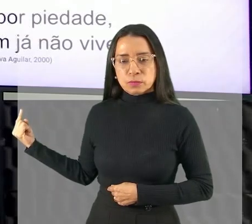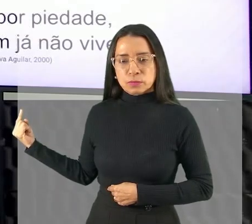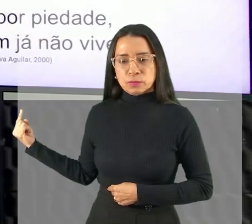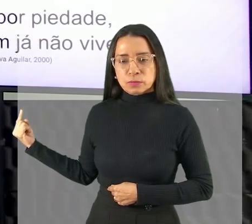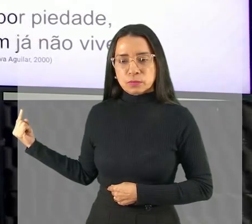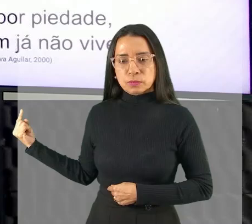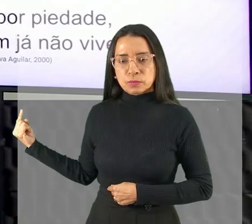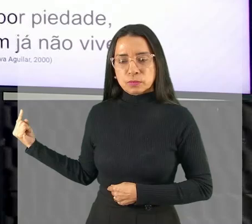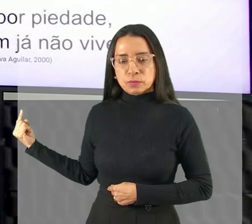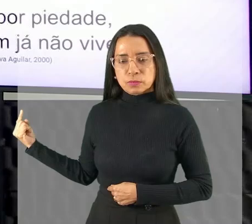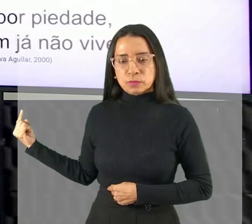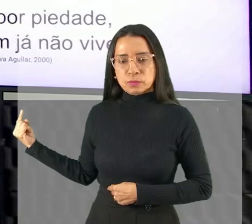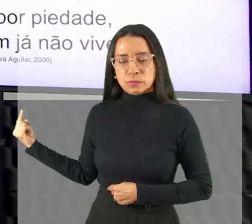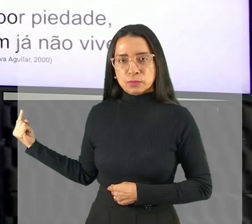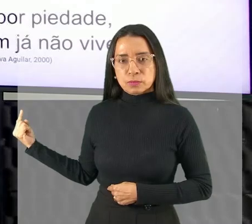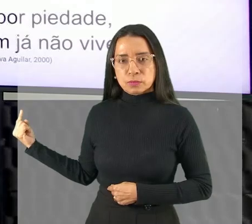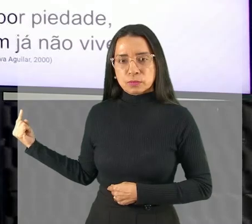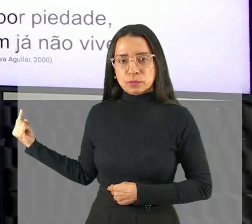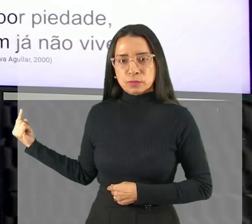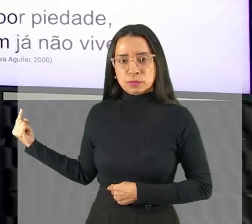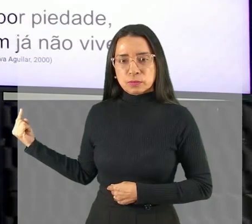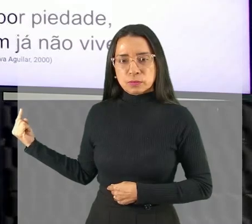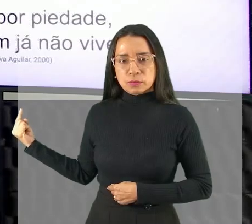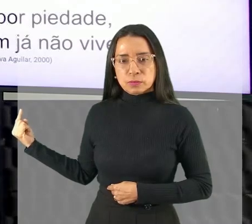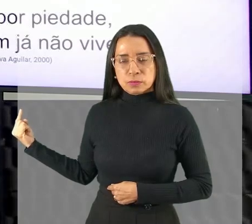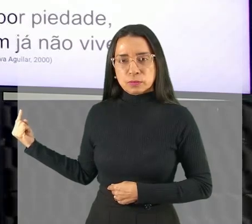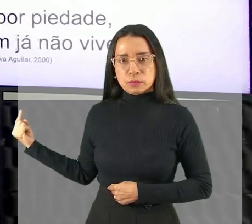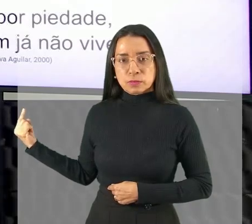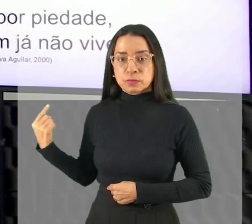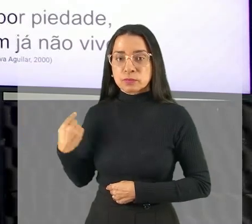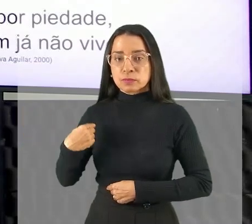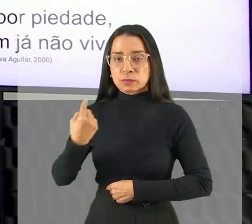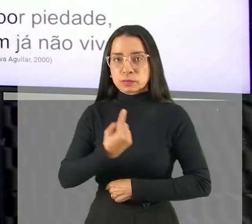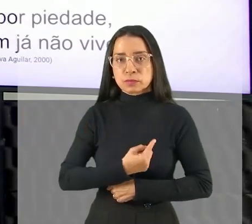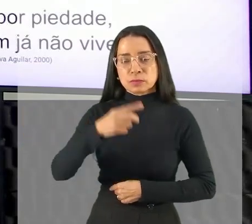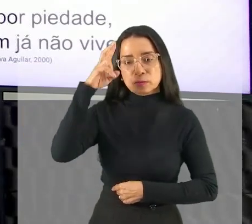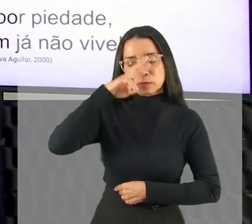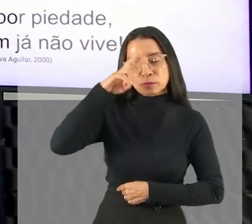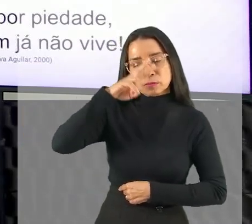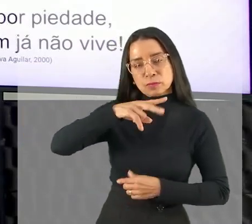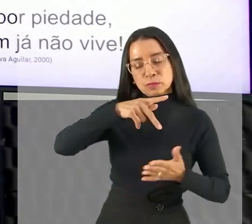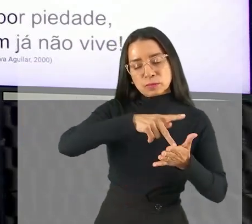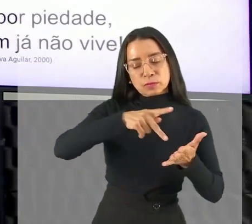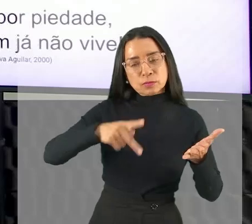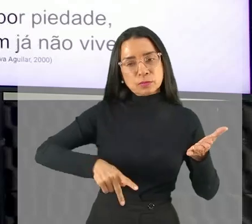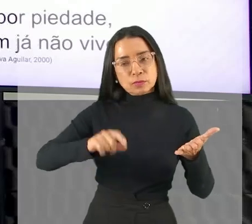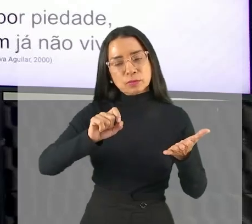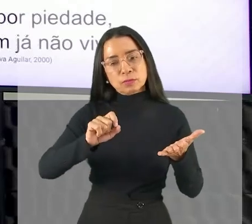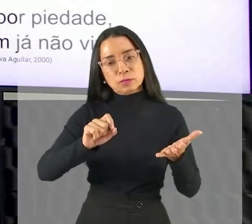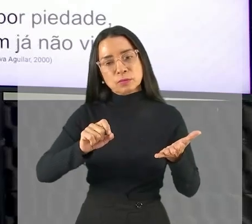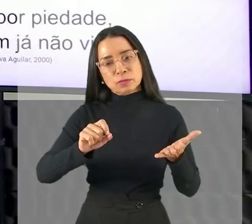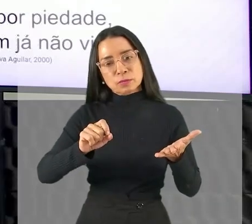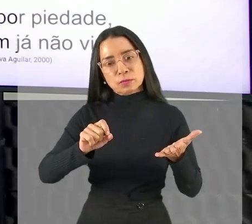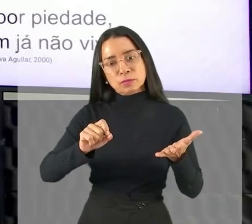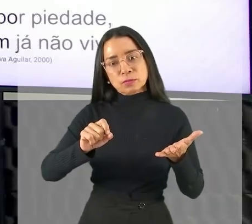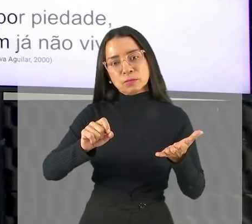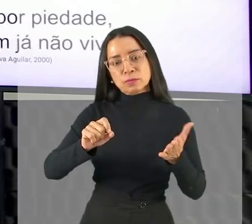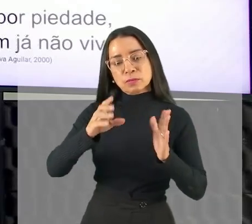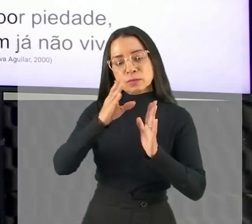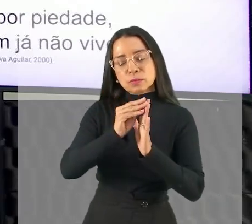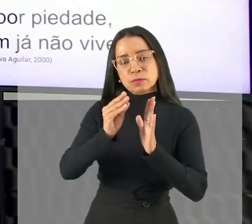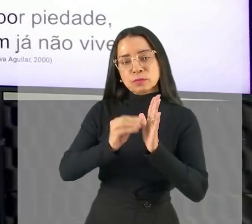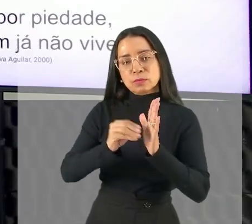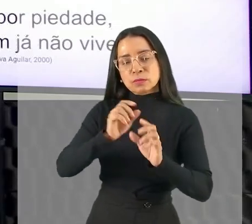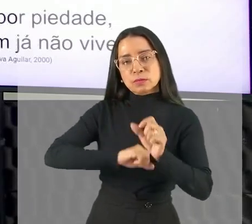por quem viveu, quem já não vive. Se a gente for lembrar esse poema aqui, né, até pelo teor, essa questão